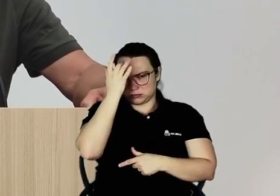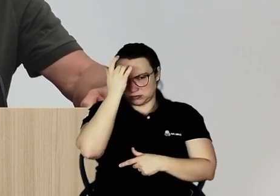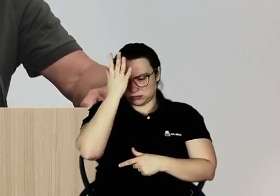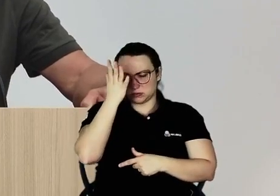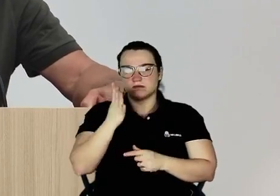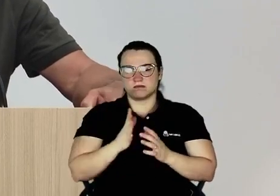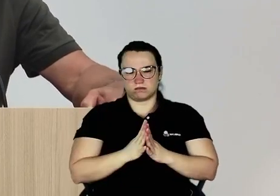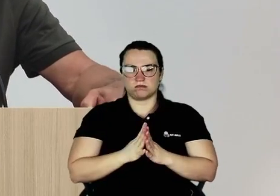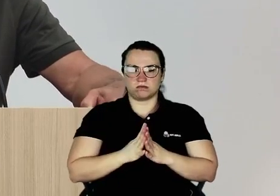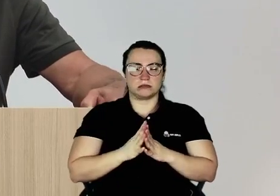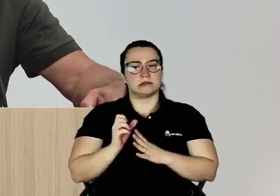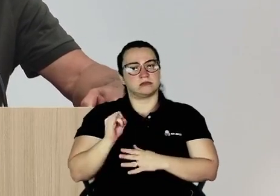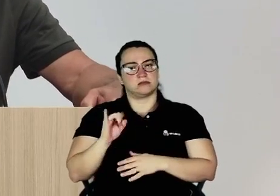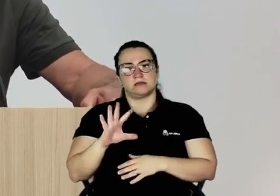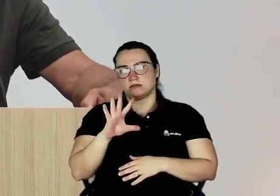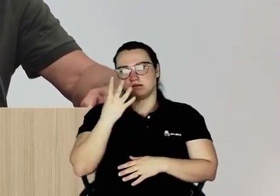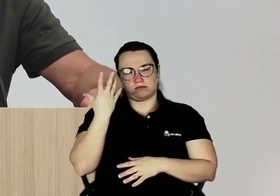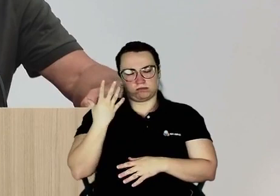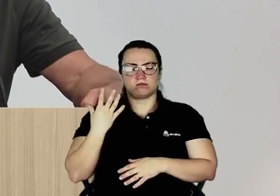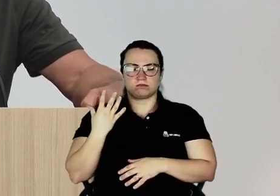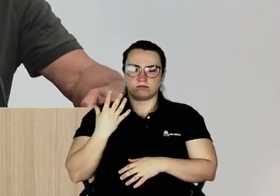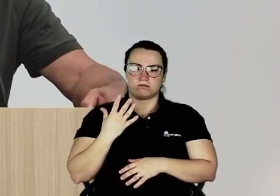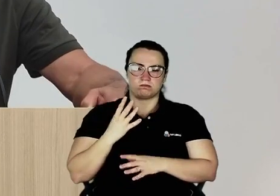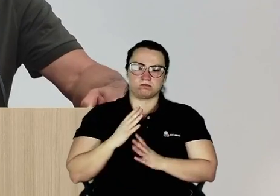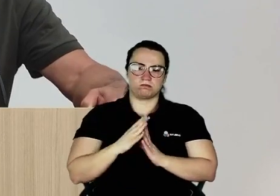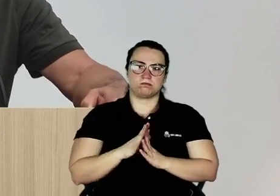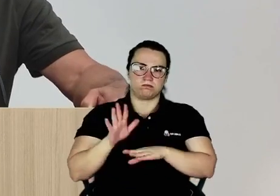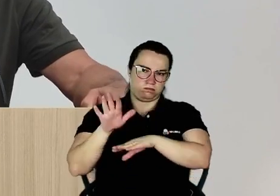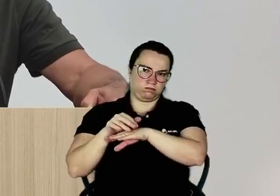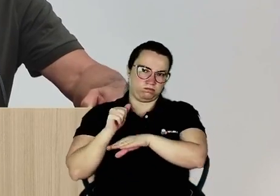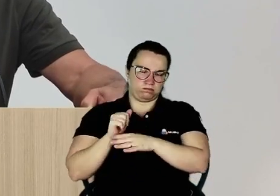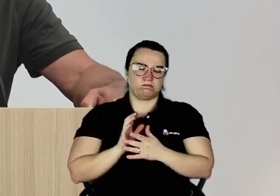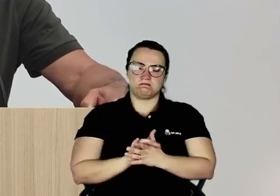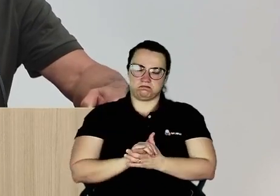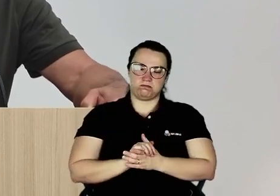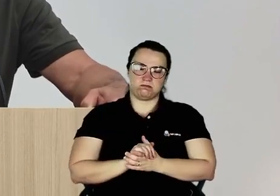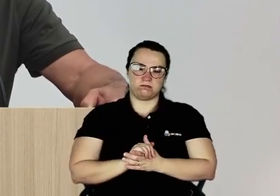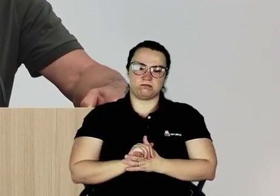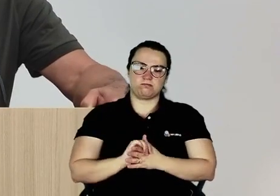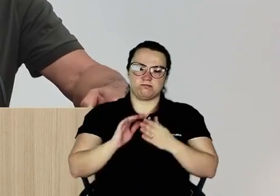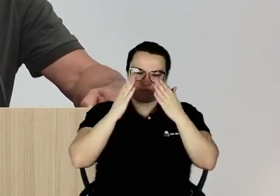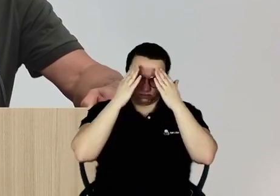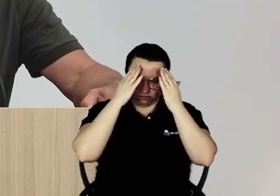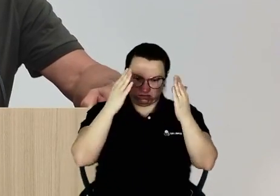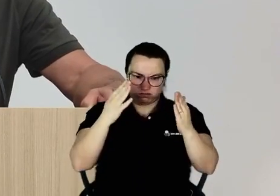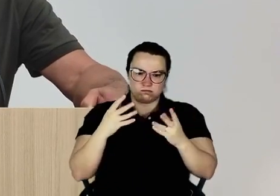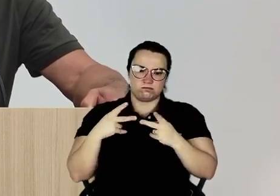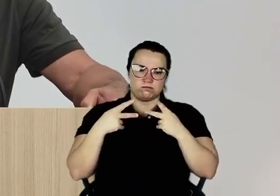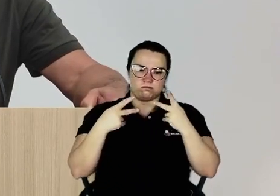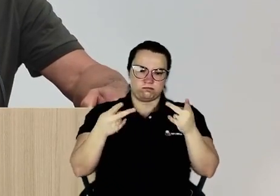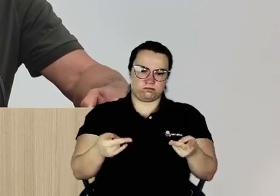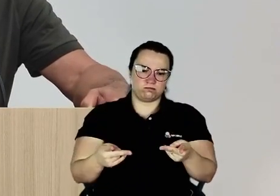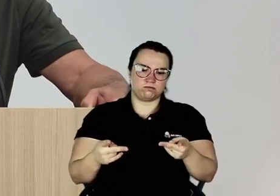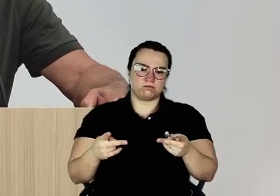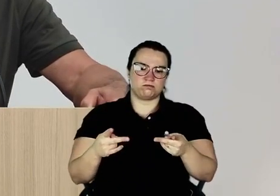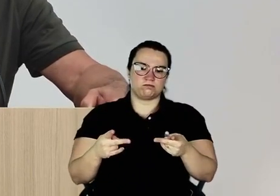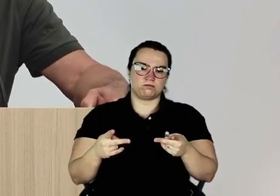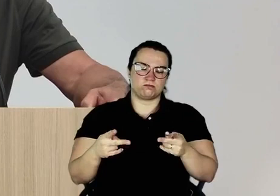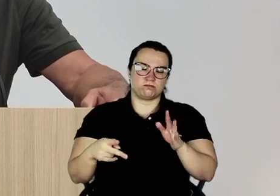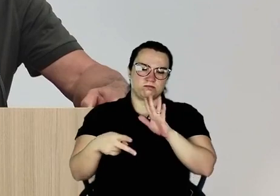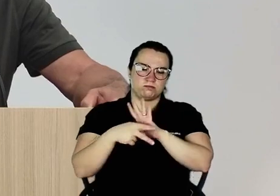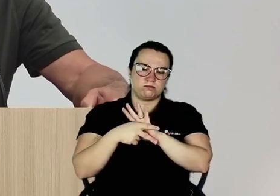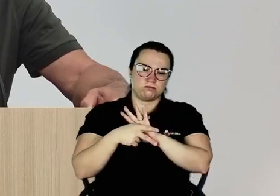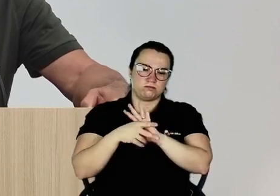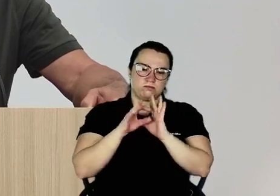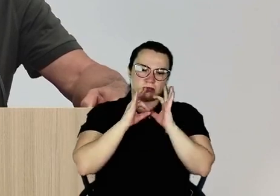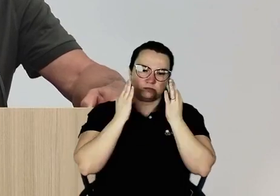de repente, numa ocasião, for acionada. E, mais uma vez, muito obrigado pela visita que fizeram na propriedade da família da